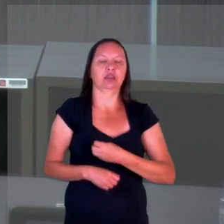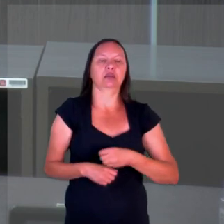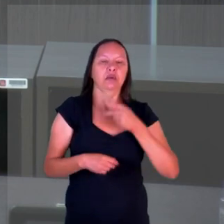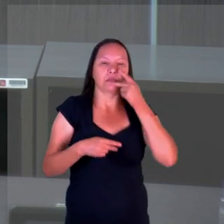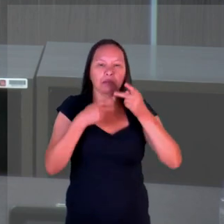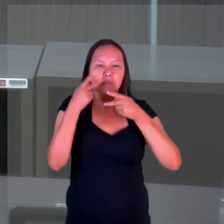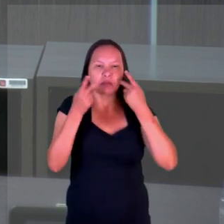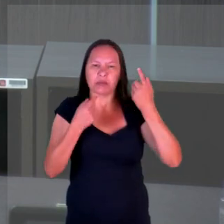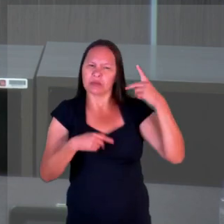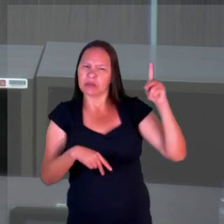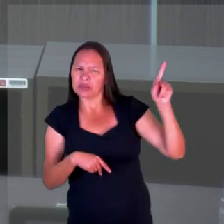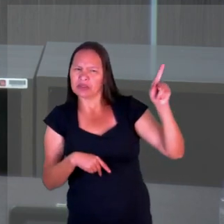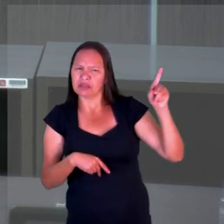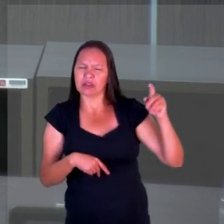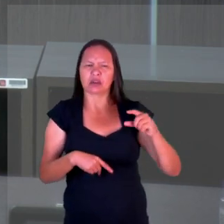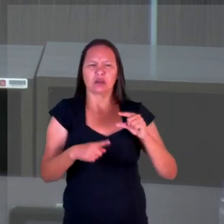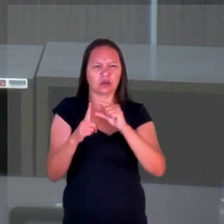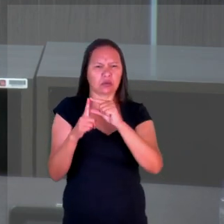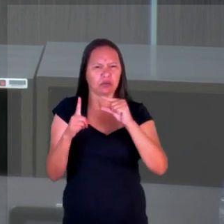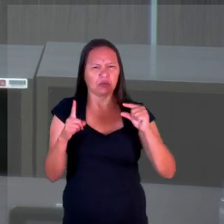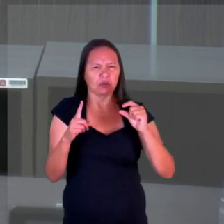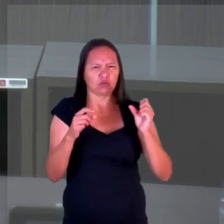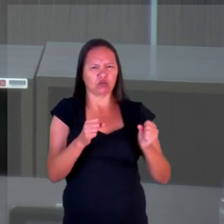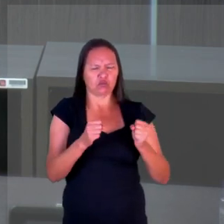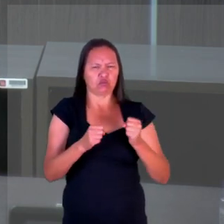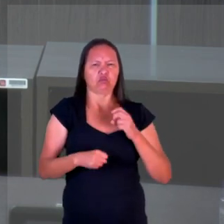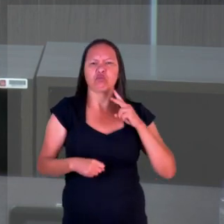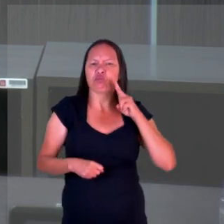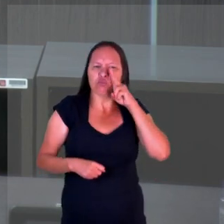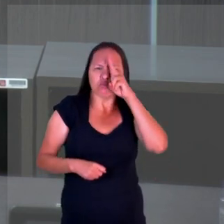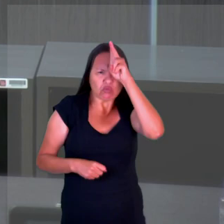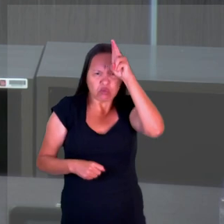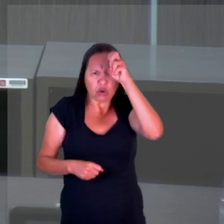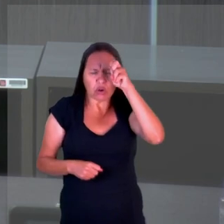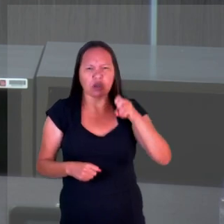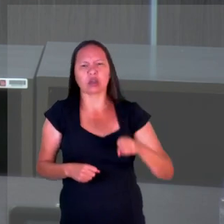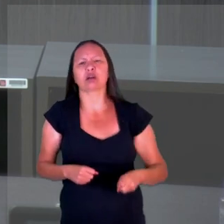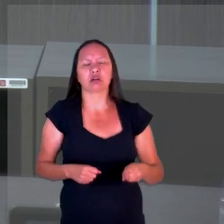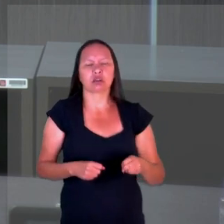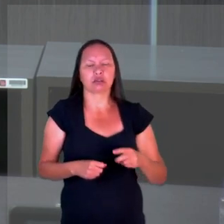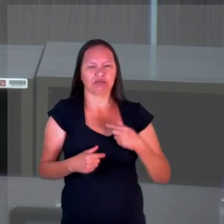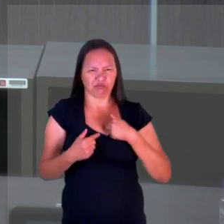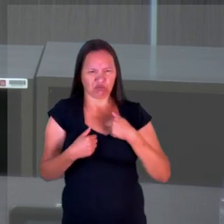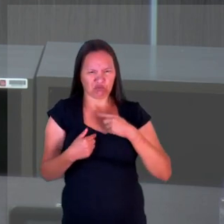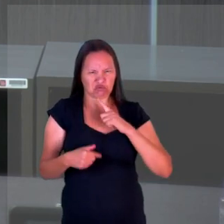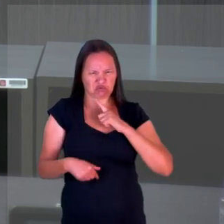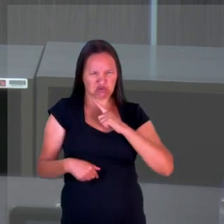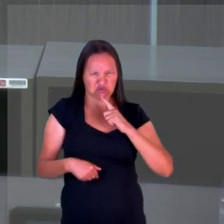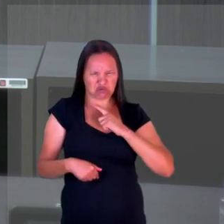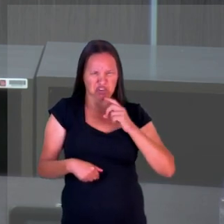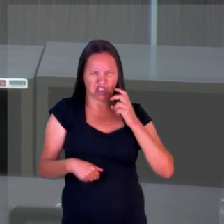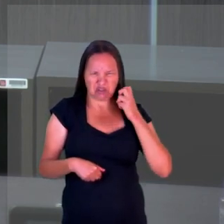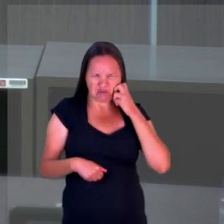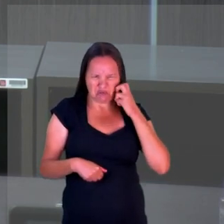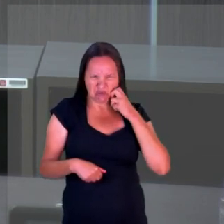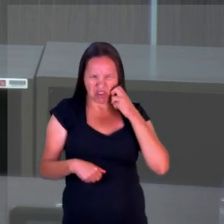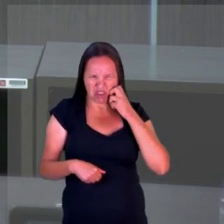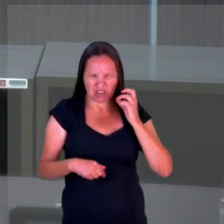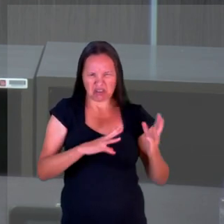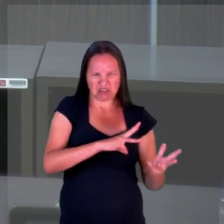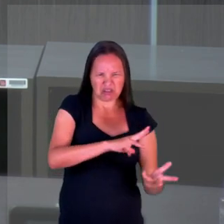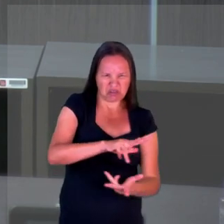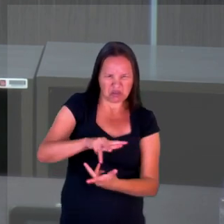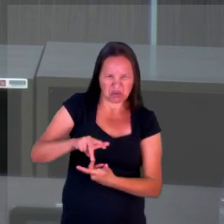é uma frase que é muito forte né abre aspas tenho vergonha de viver no mundo em que ainda